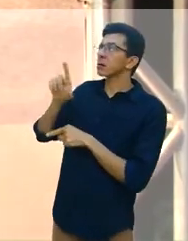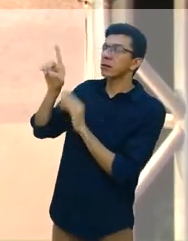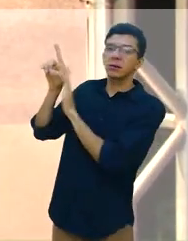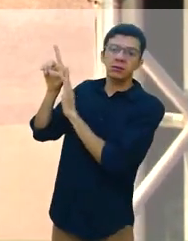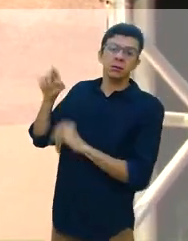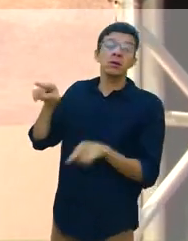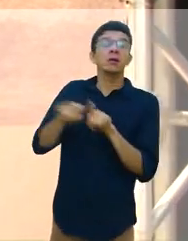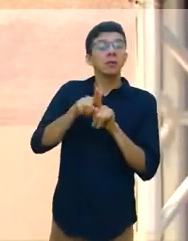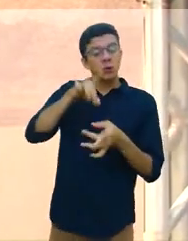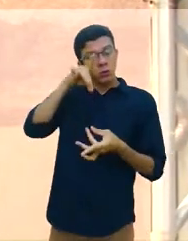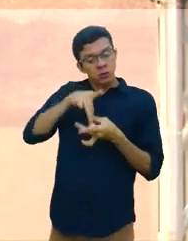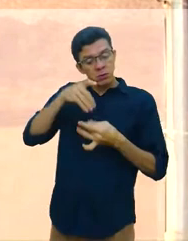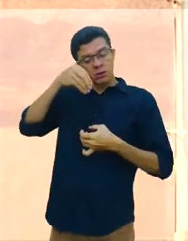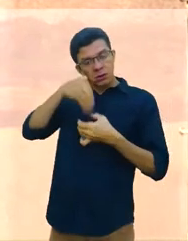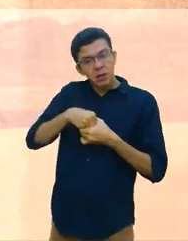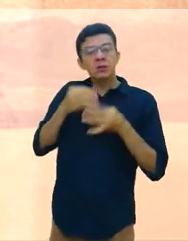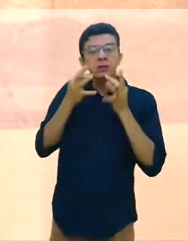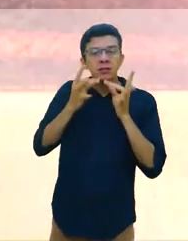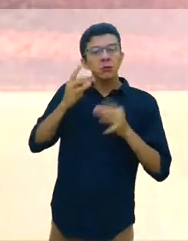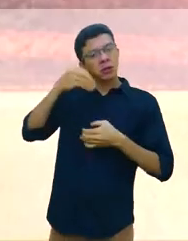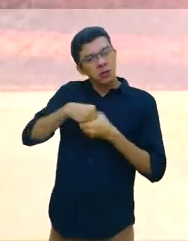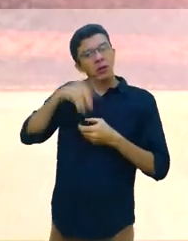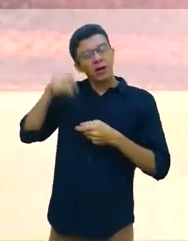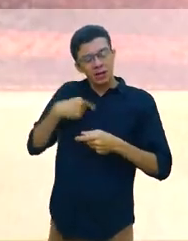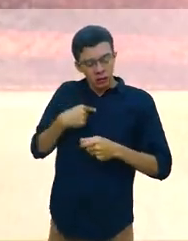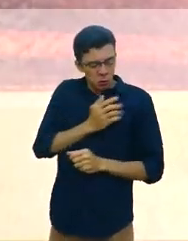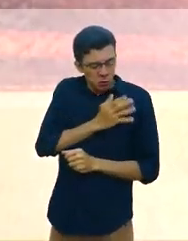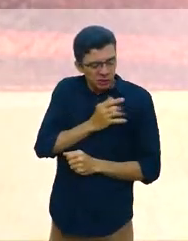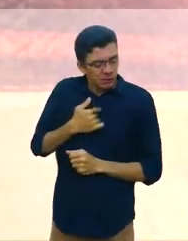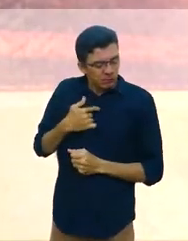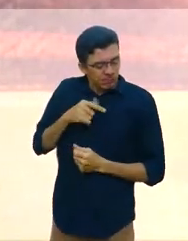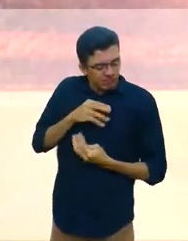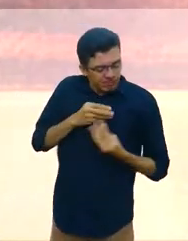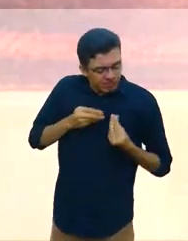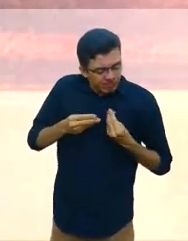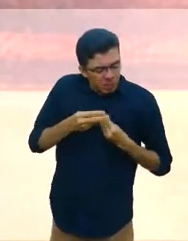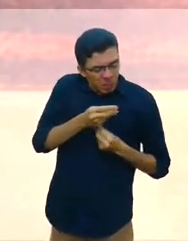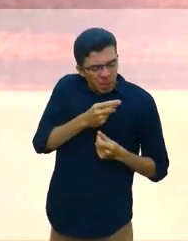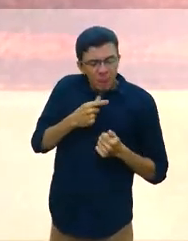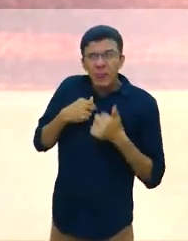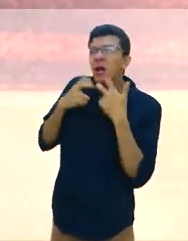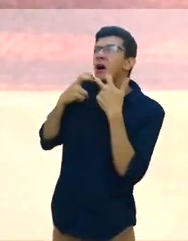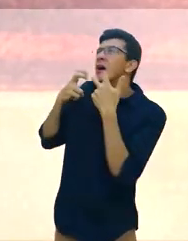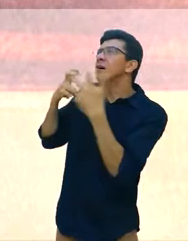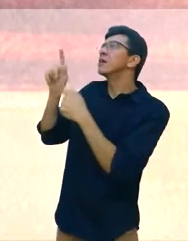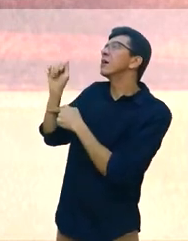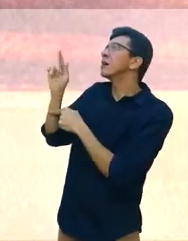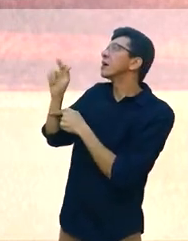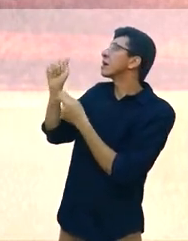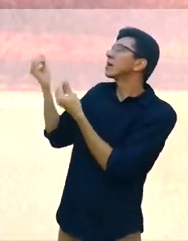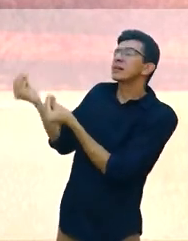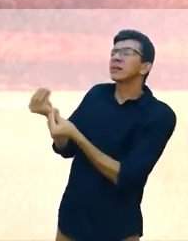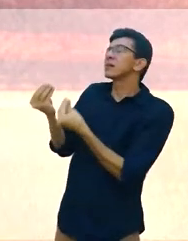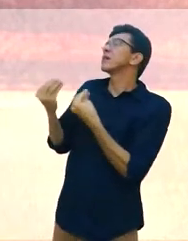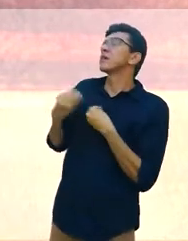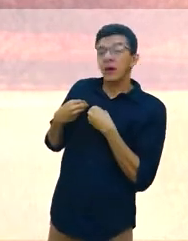do espírito que move o nosso coração e que nos faz Clamar pela graça de Deus e todo